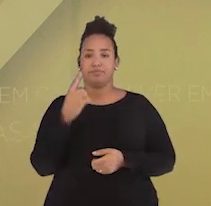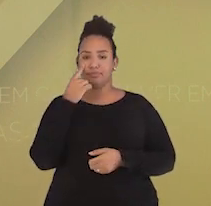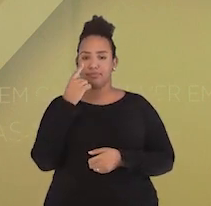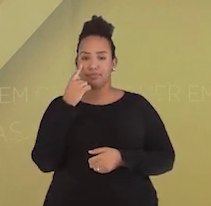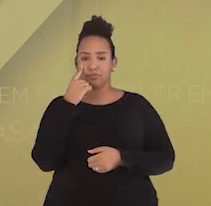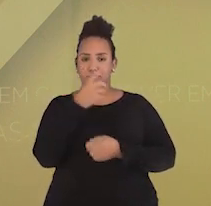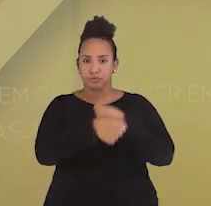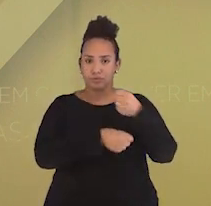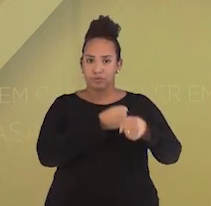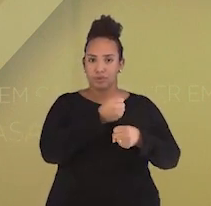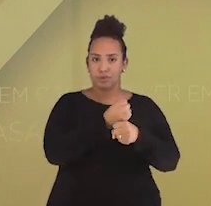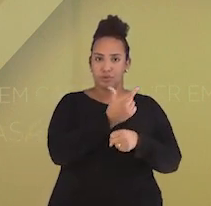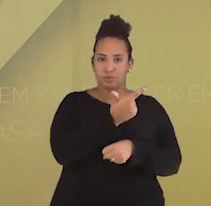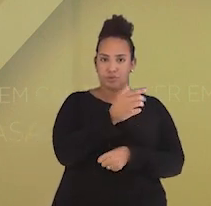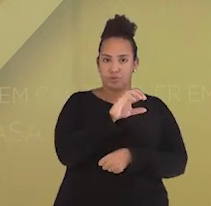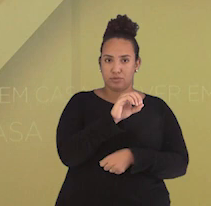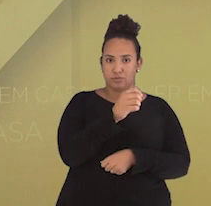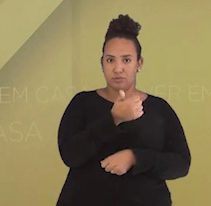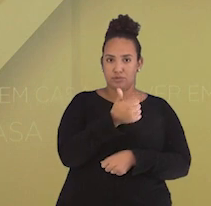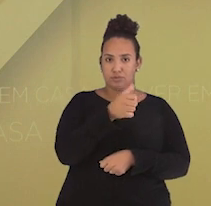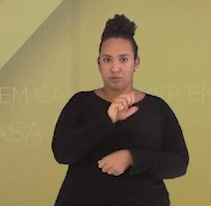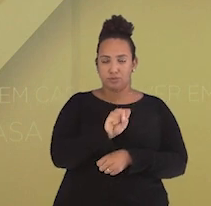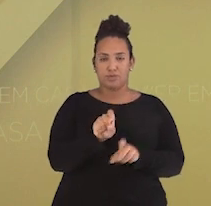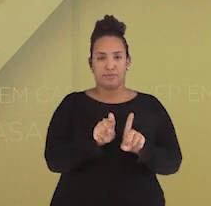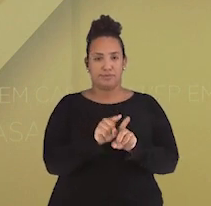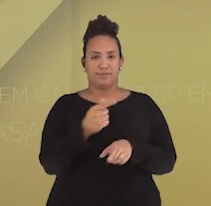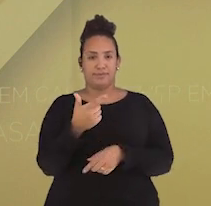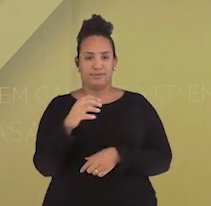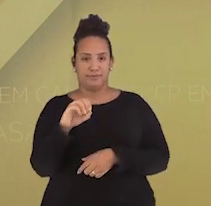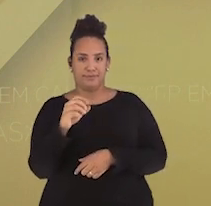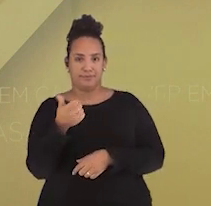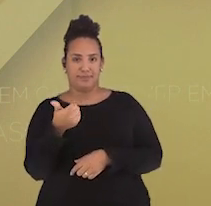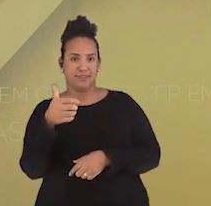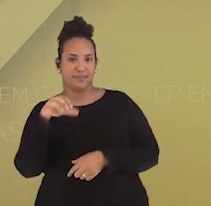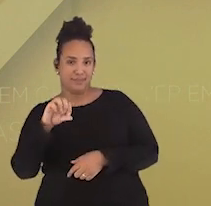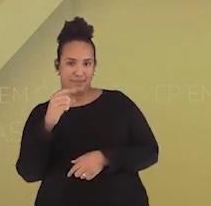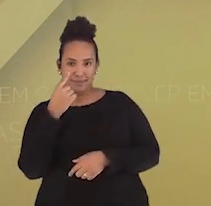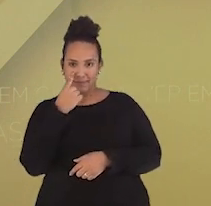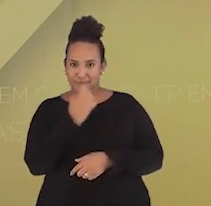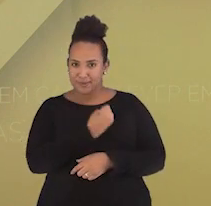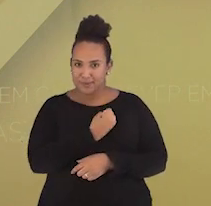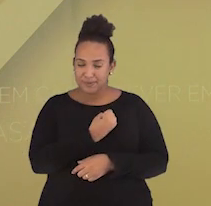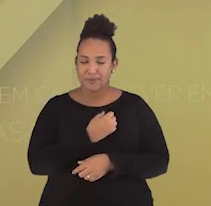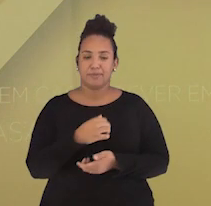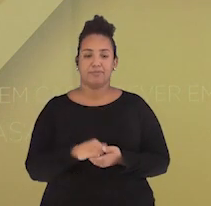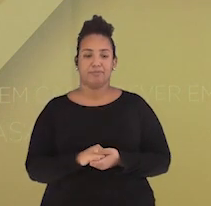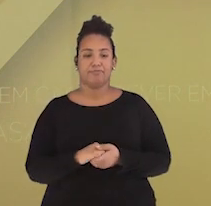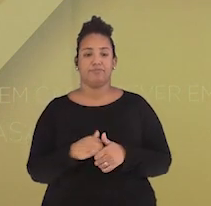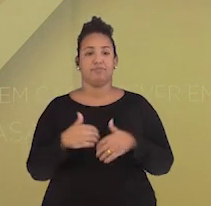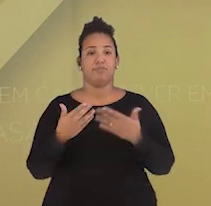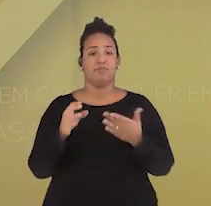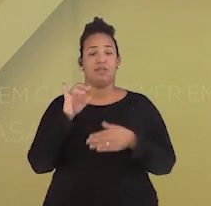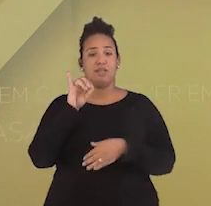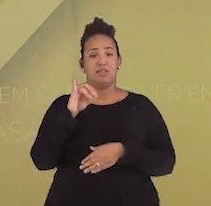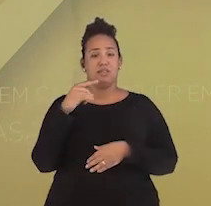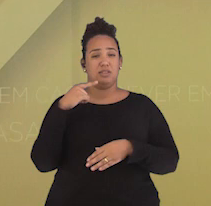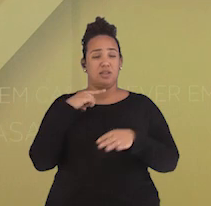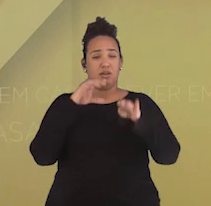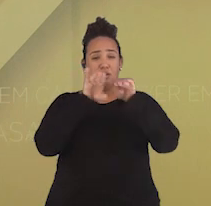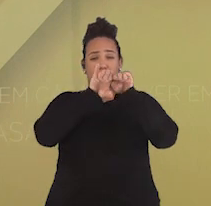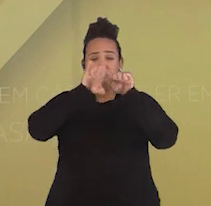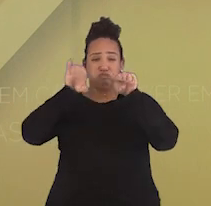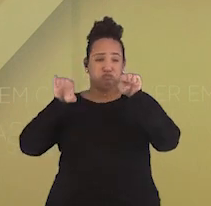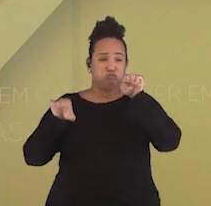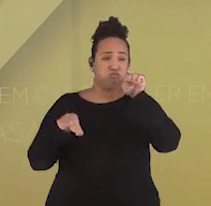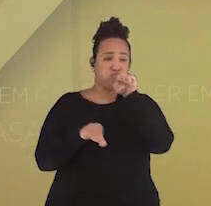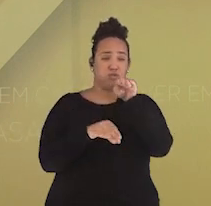em relação ao Brasil? Quando uma região apresenta alto nível de desigualdade, isso